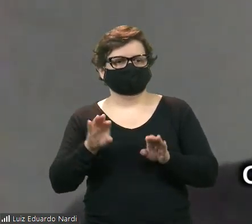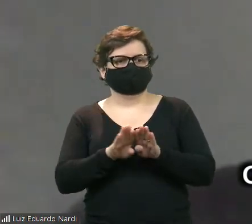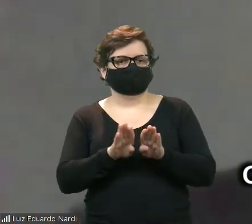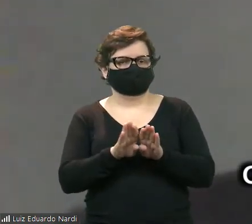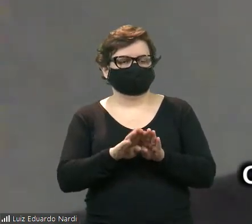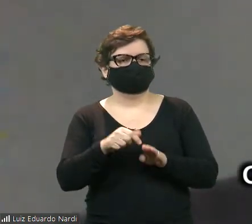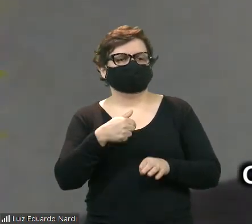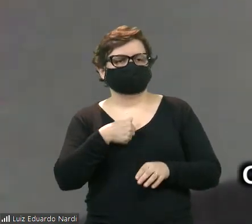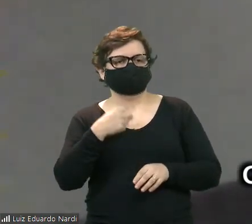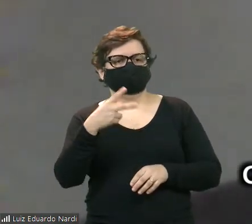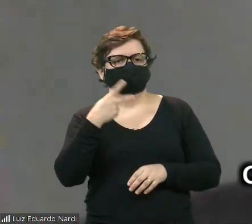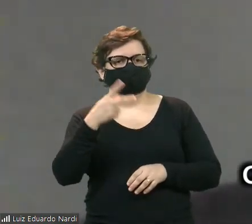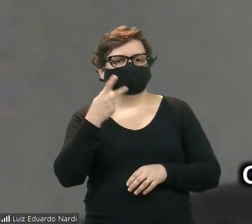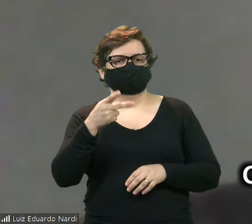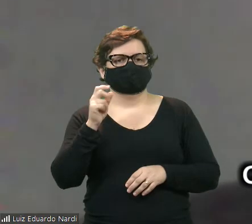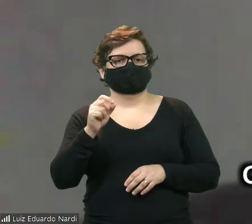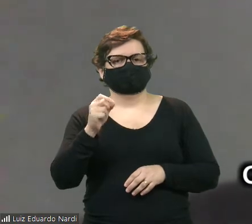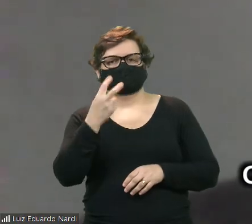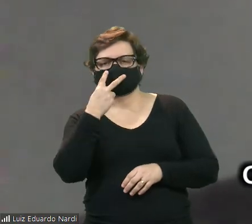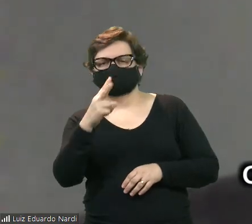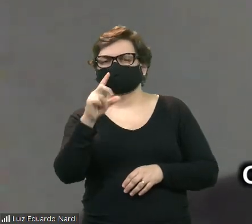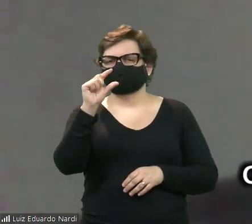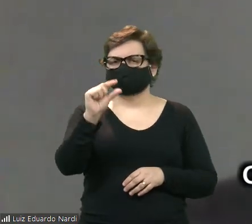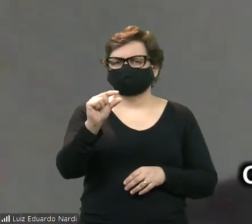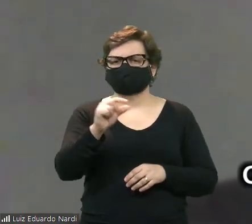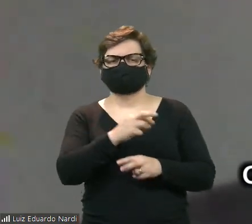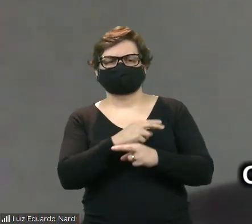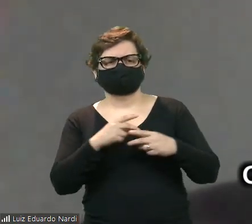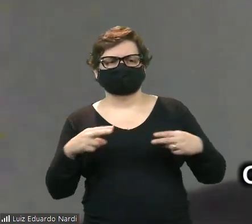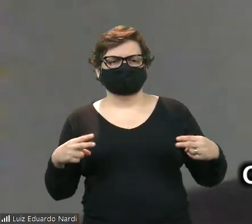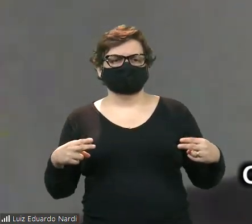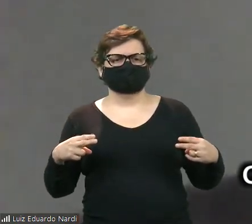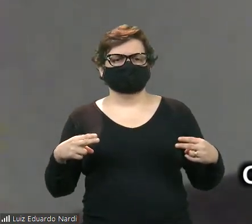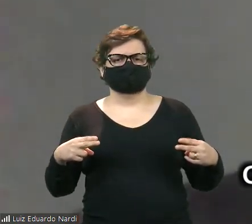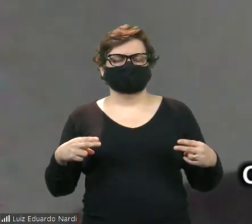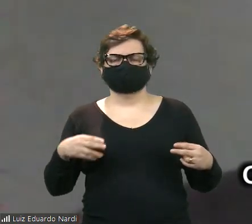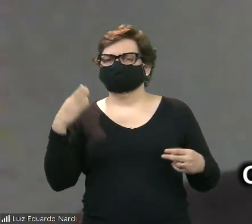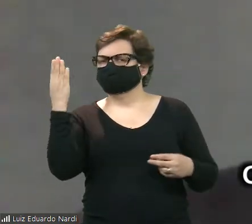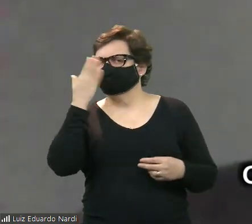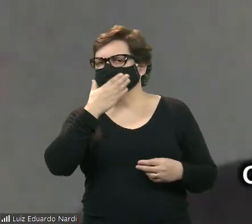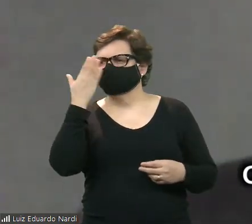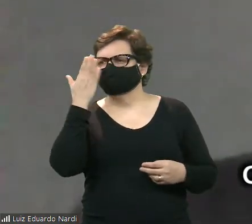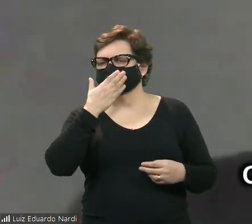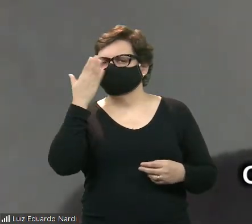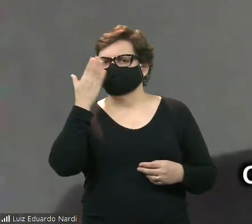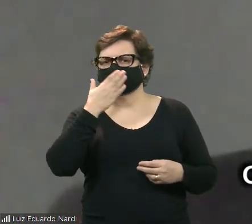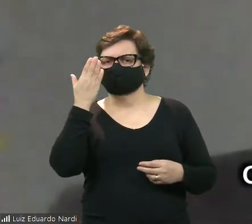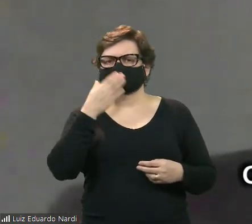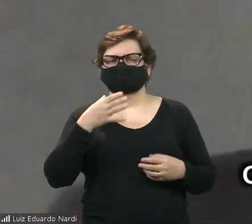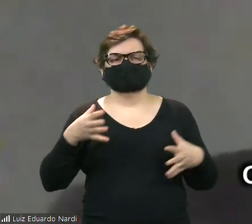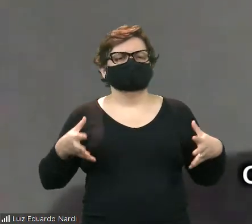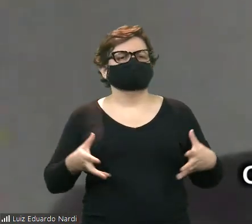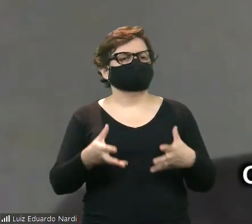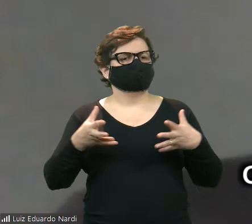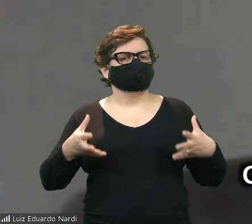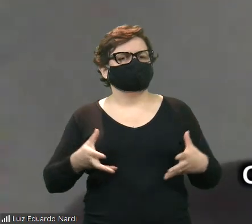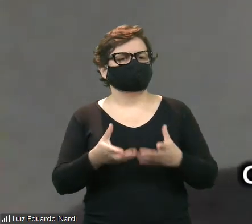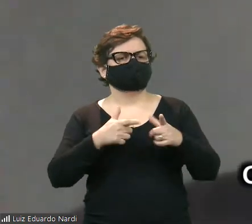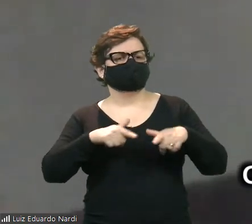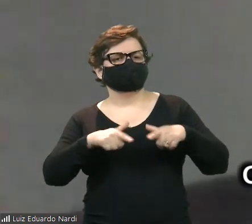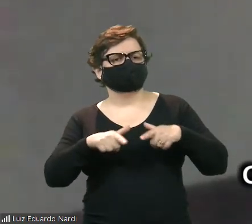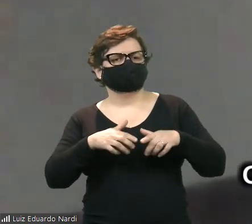Confesso que vi poucas ações, não vi, assim, uma dedicação